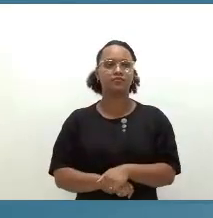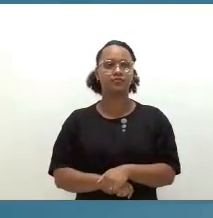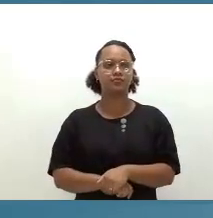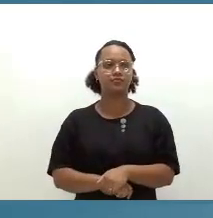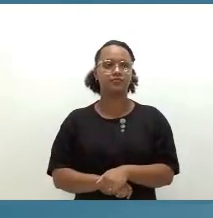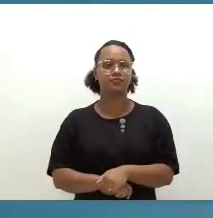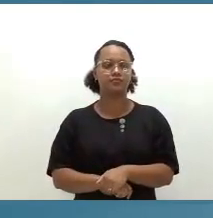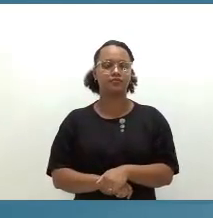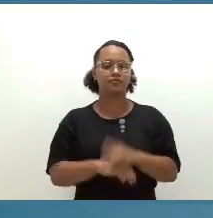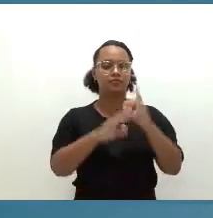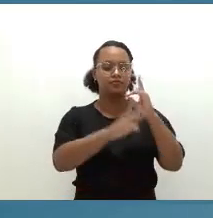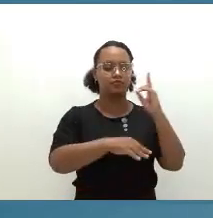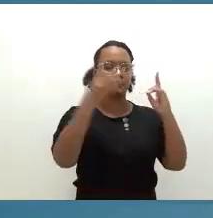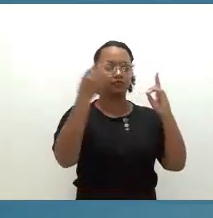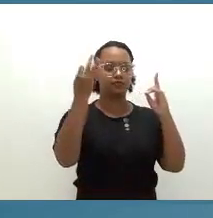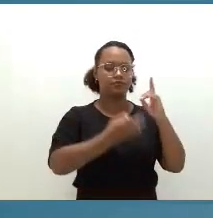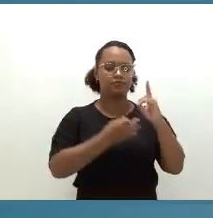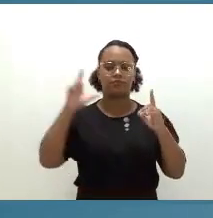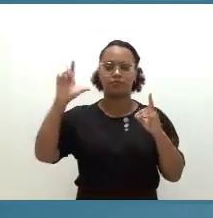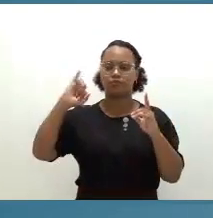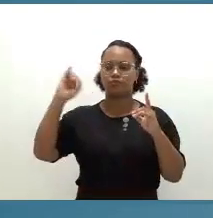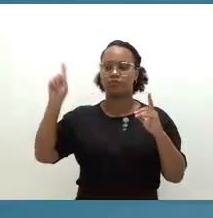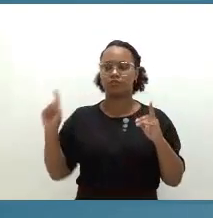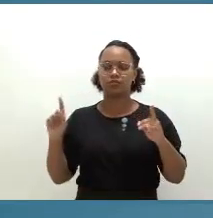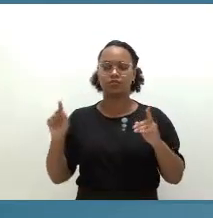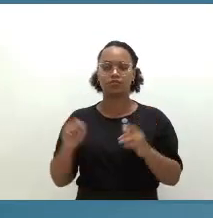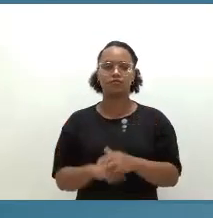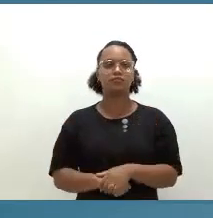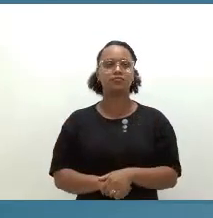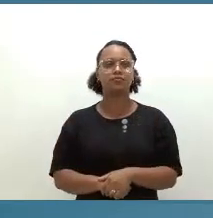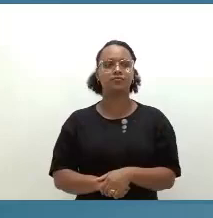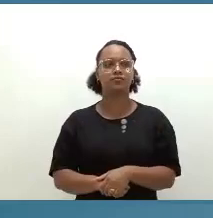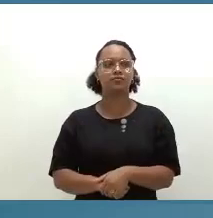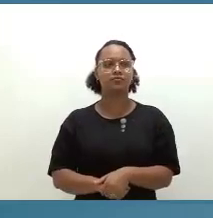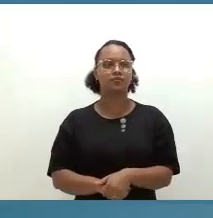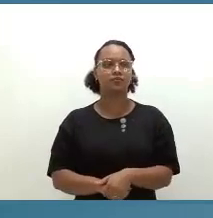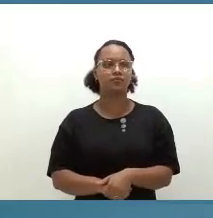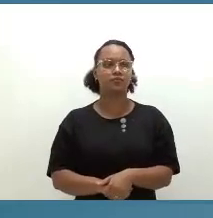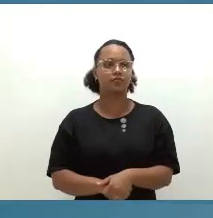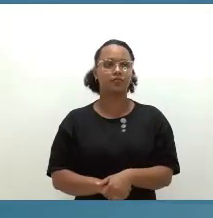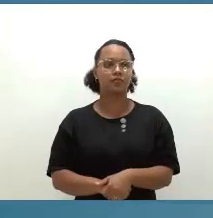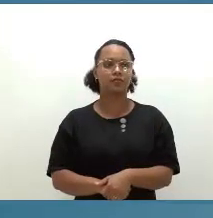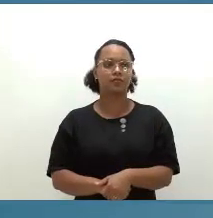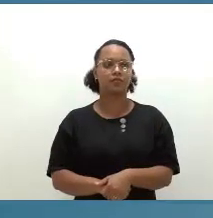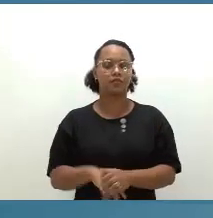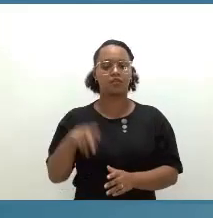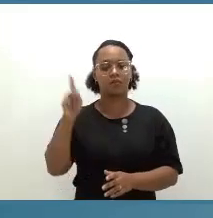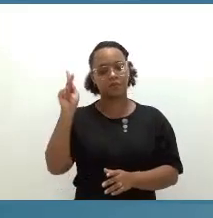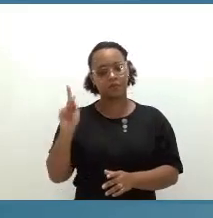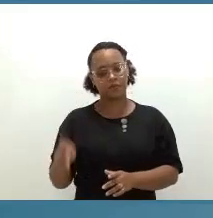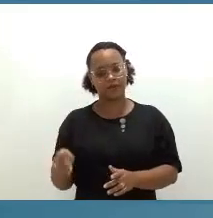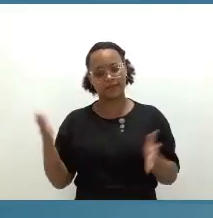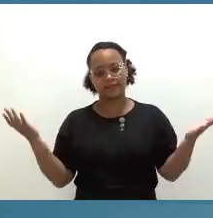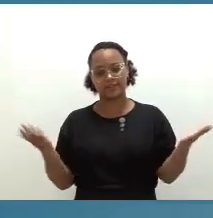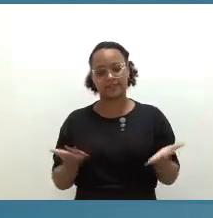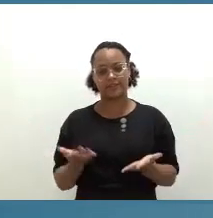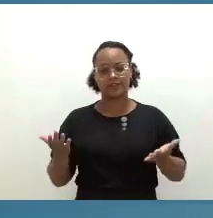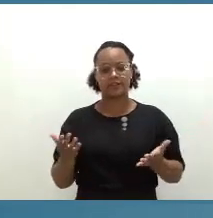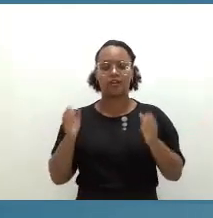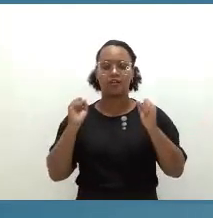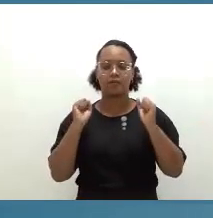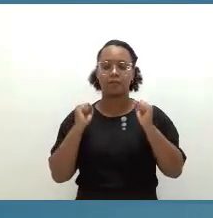Desembargador Luiz Neto, Vossa Excelência. Presidente, em momentos como este, a gente não pode deixar